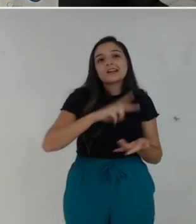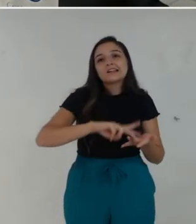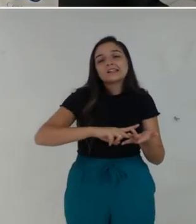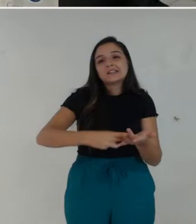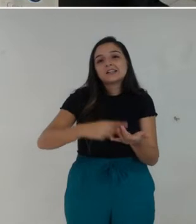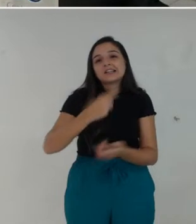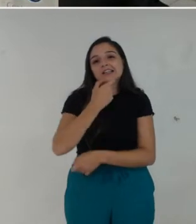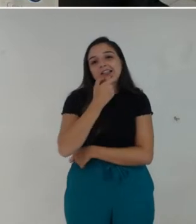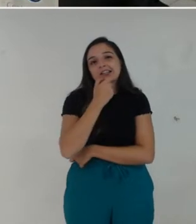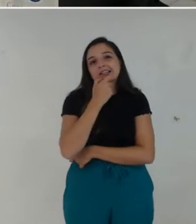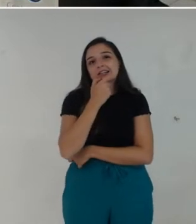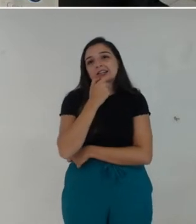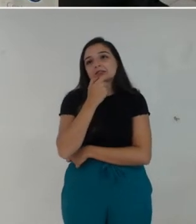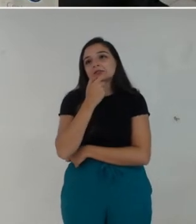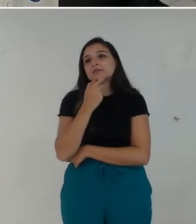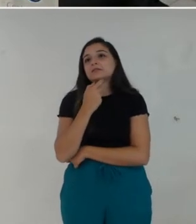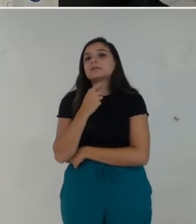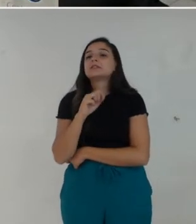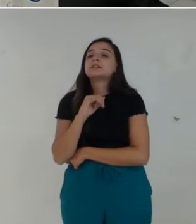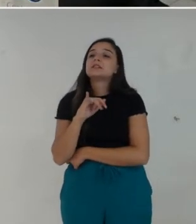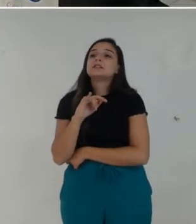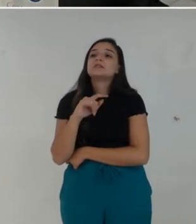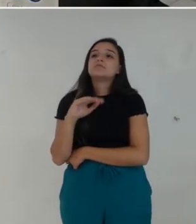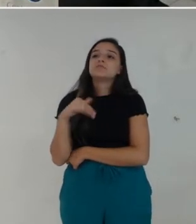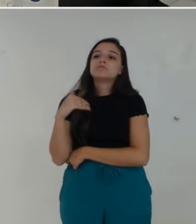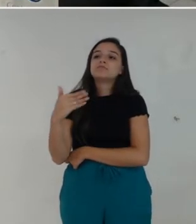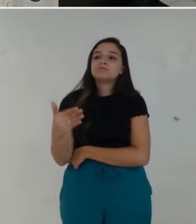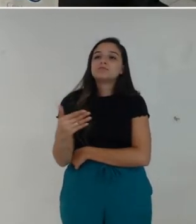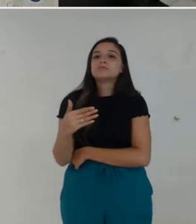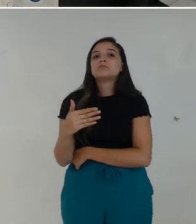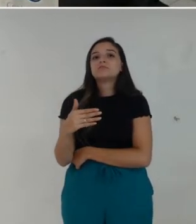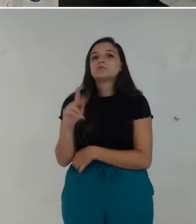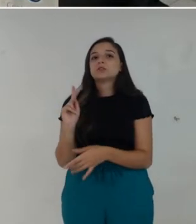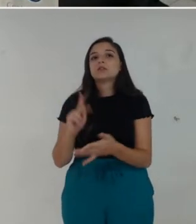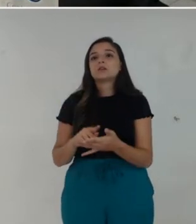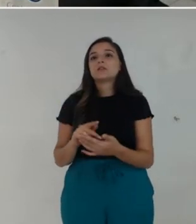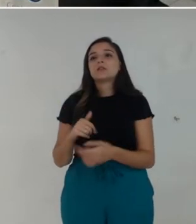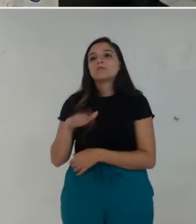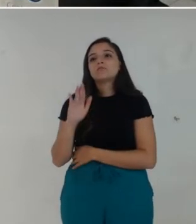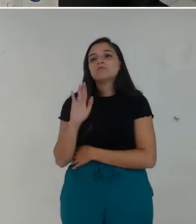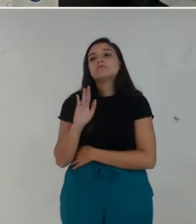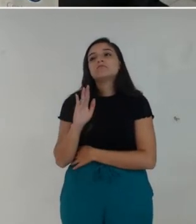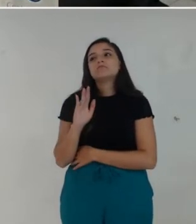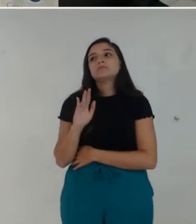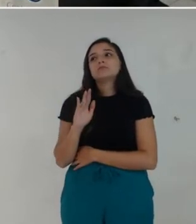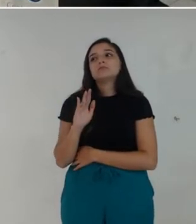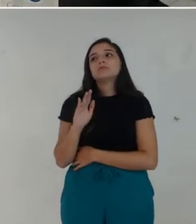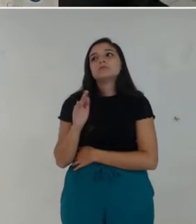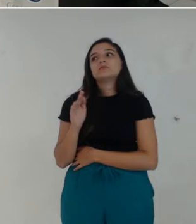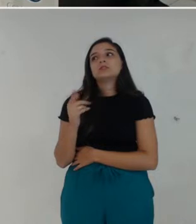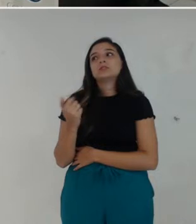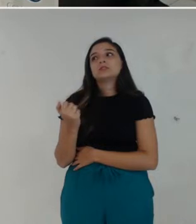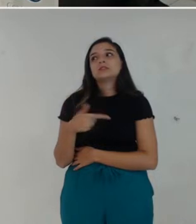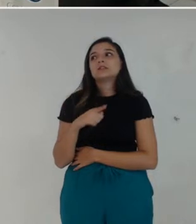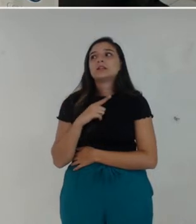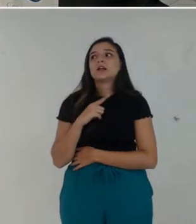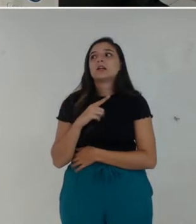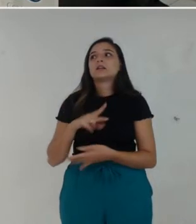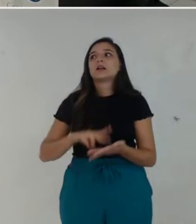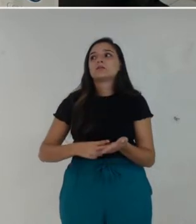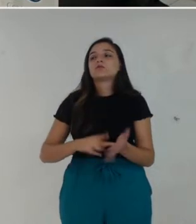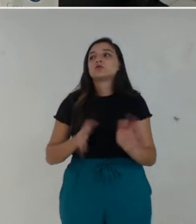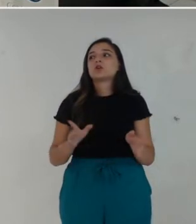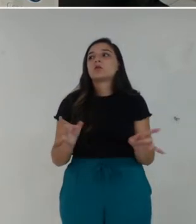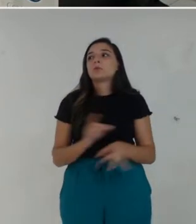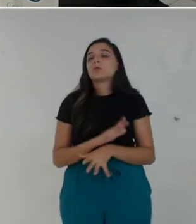não estavam, os que são posteriores, que na verdade são bem mais dos que têm tradução hoje em dia, ficaram